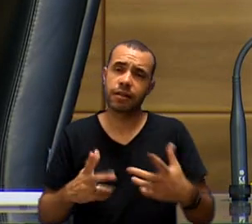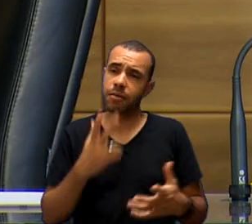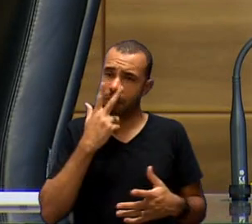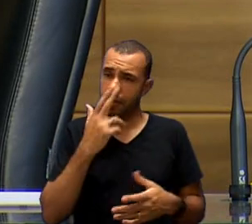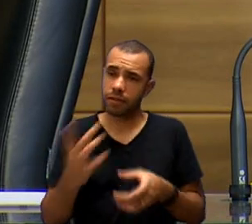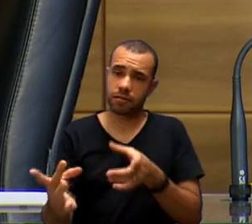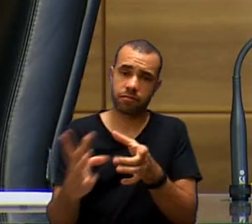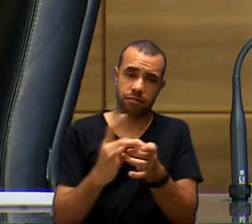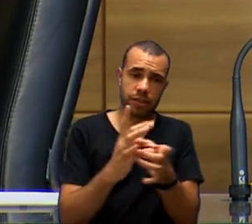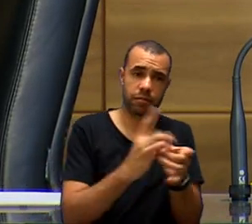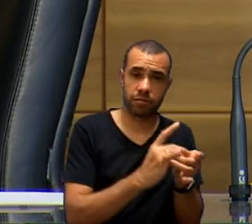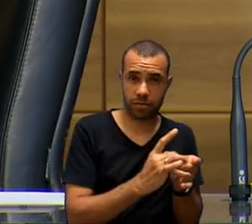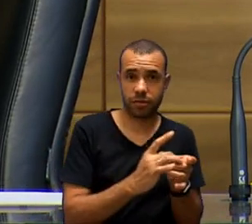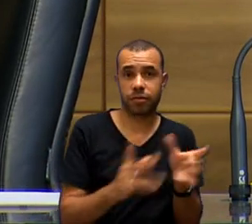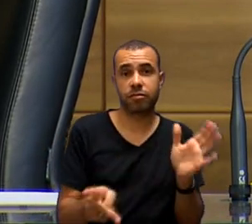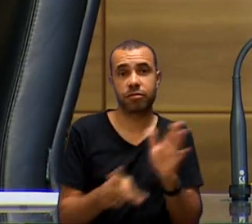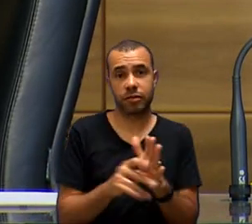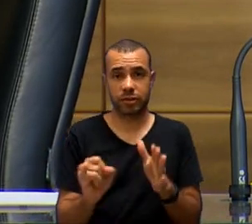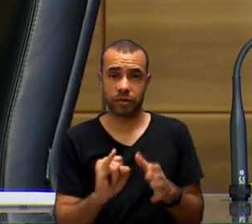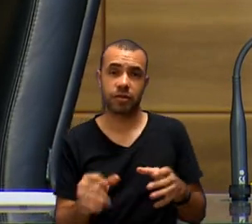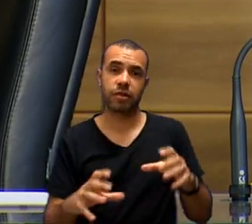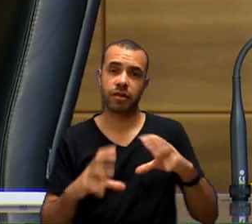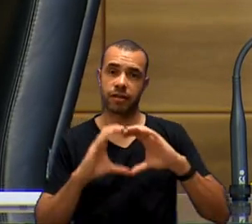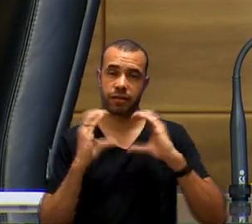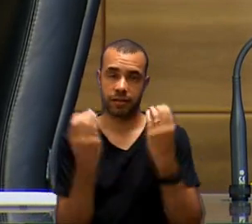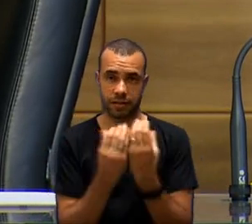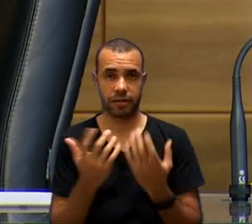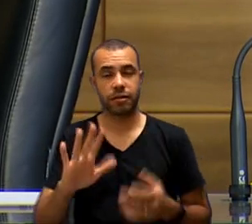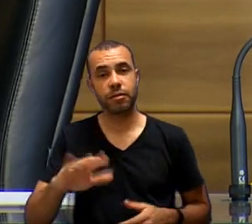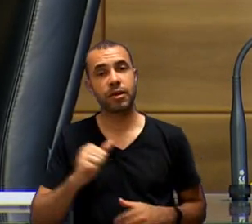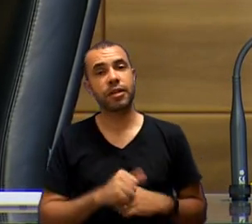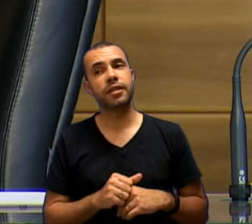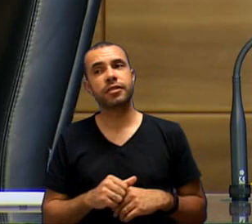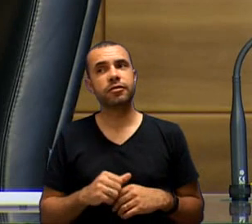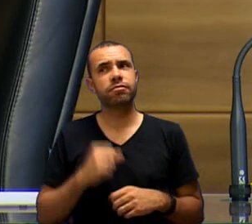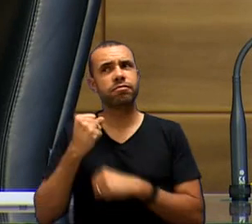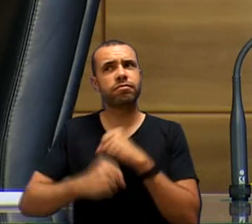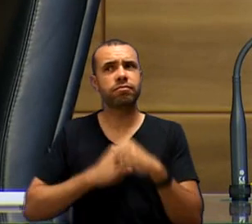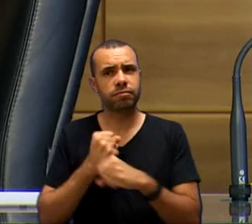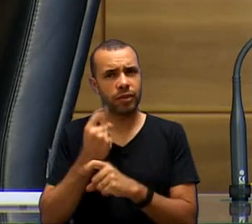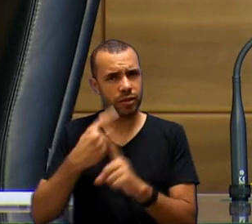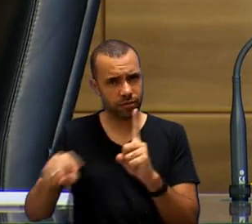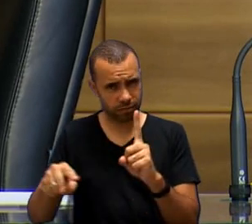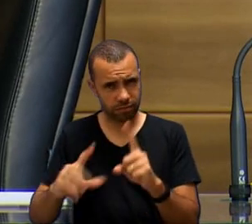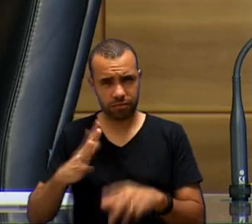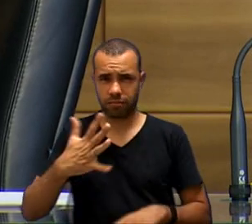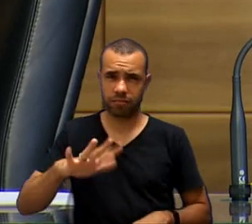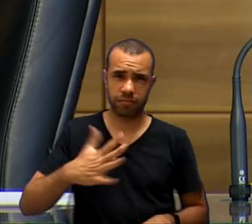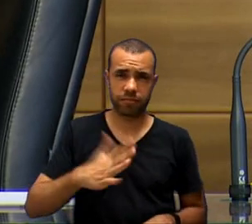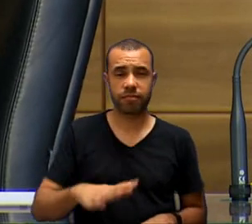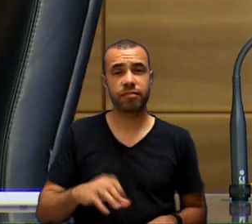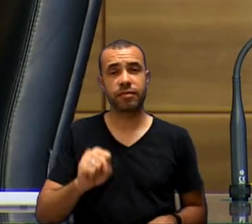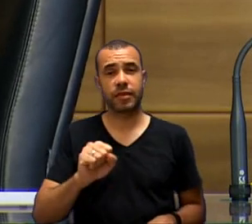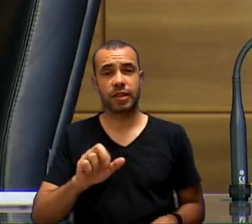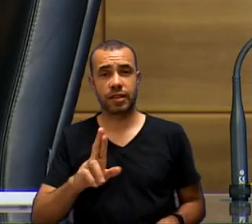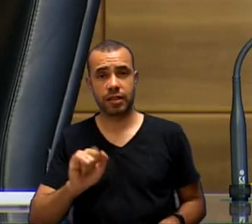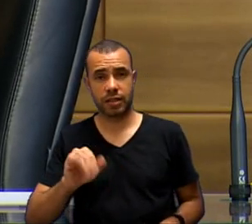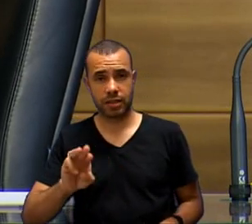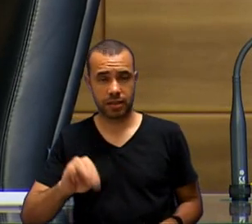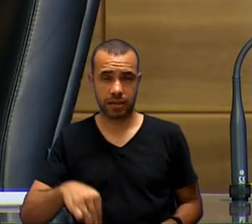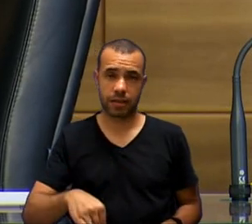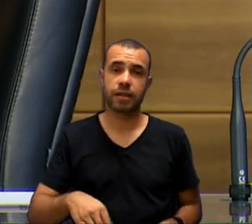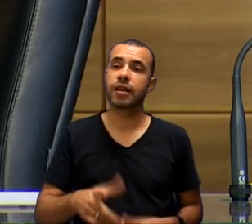Câmara, mas, ao longo do último ano e meio, a Serim foi incumbida de cuidar de